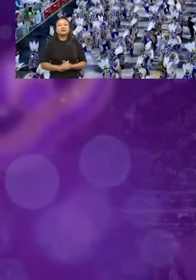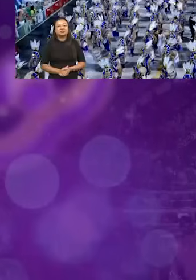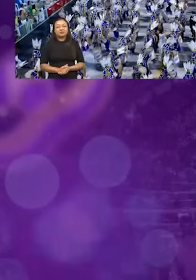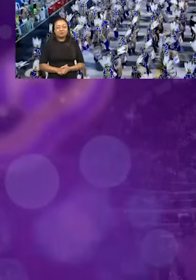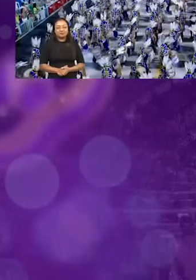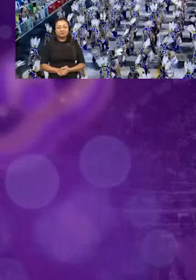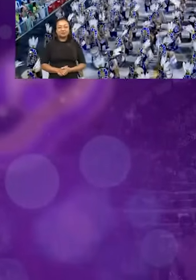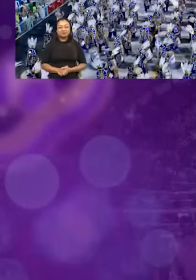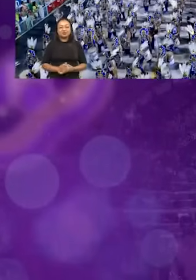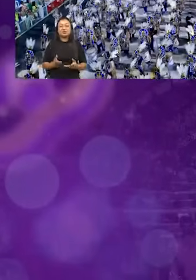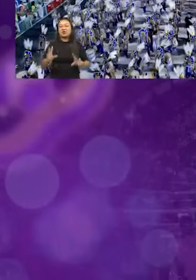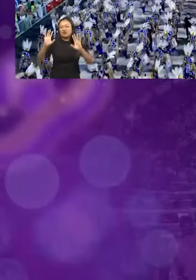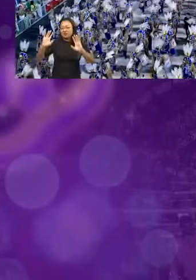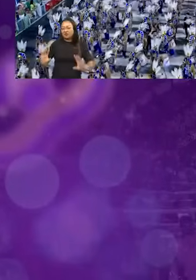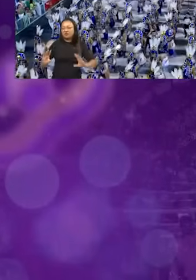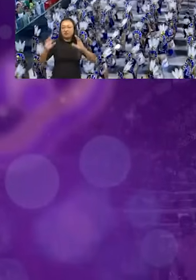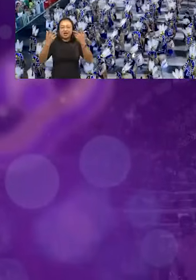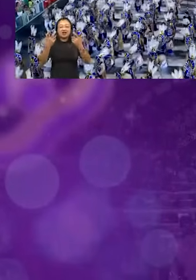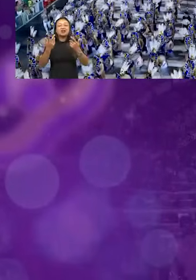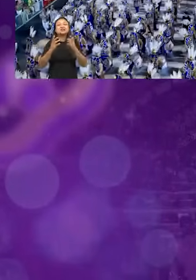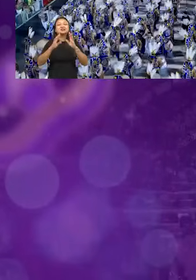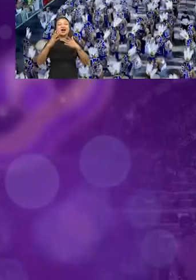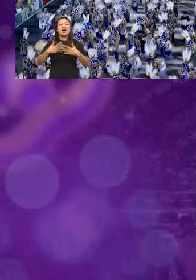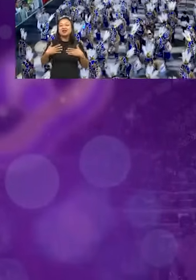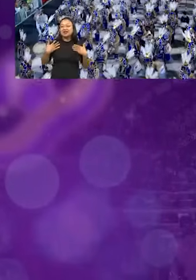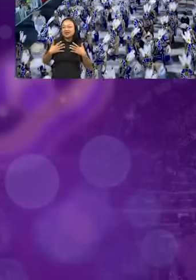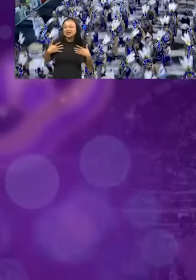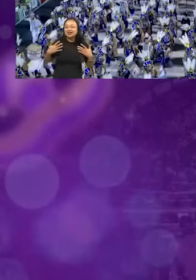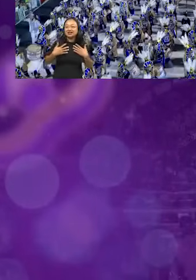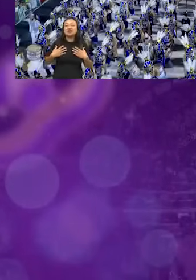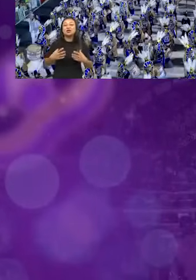Trazendo, então, toda a festa, toda a alegria da comunidade, do bairro da Cachoeirinha.